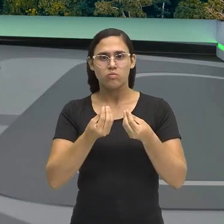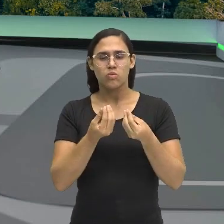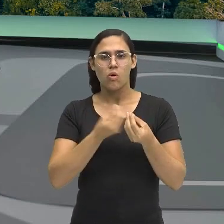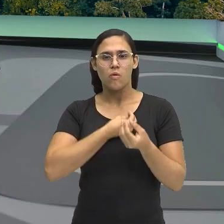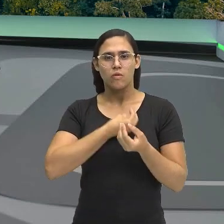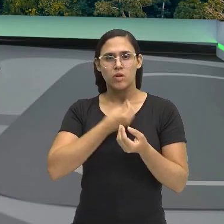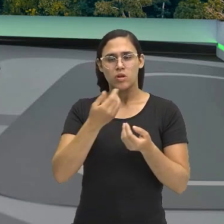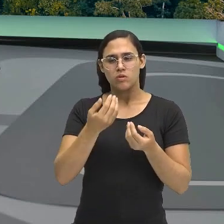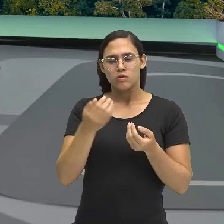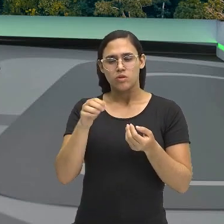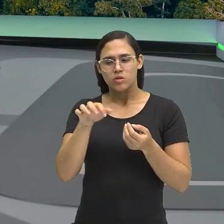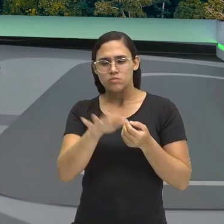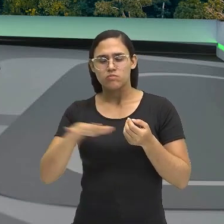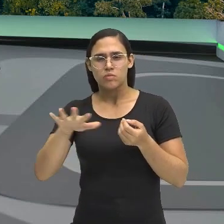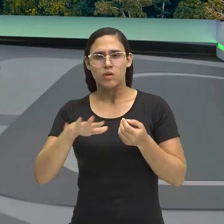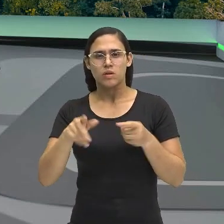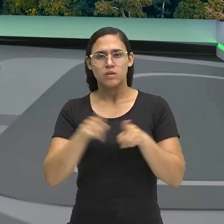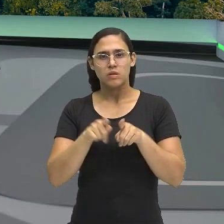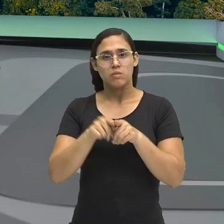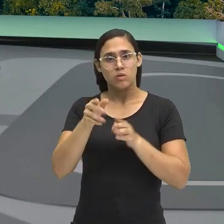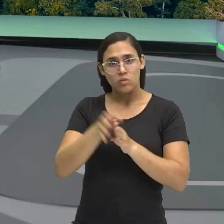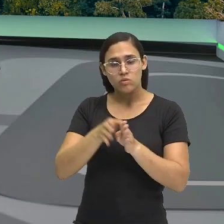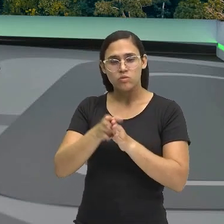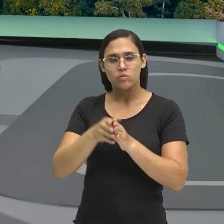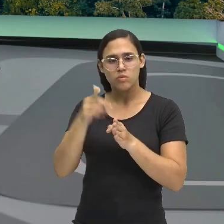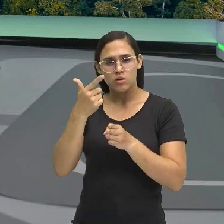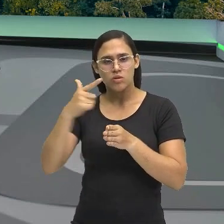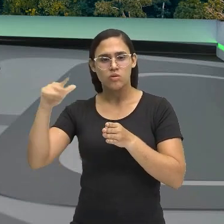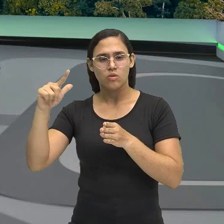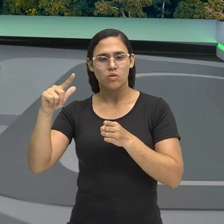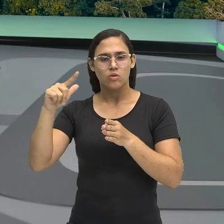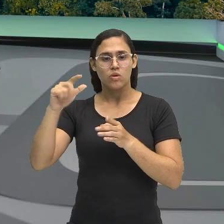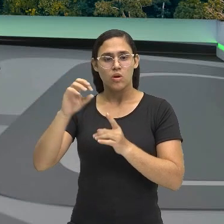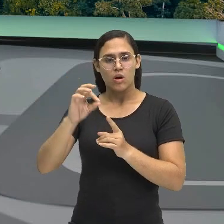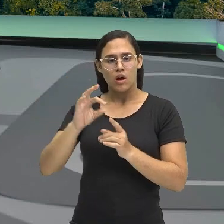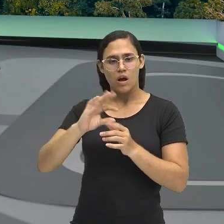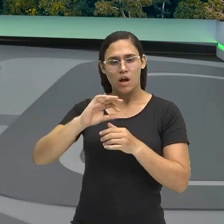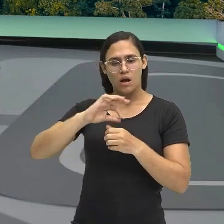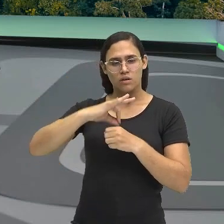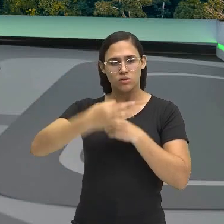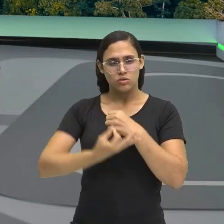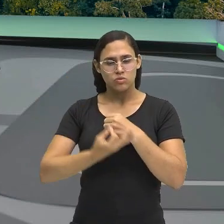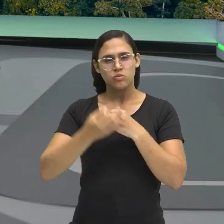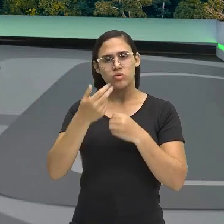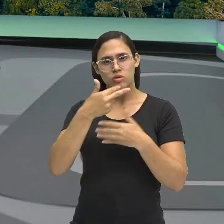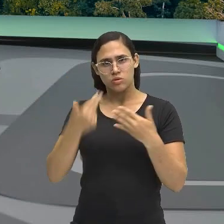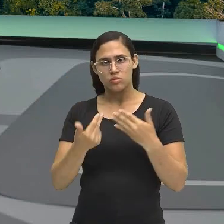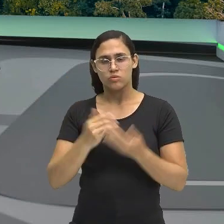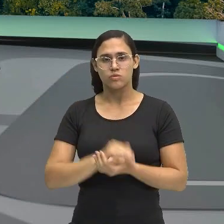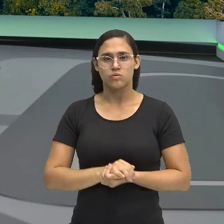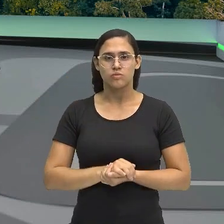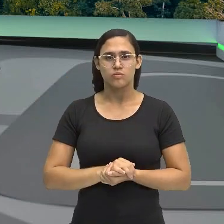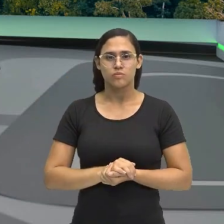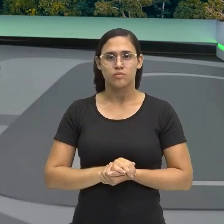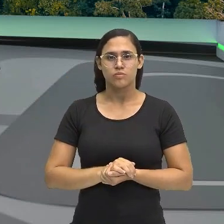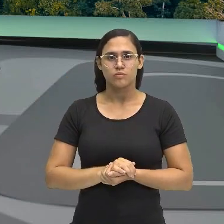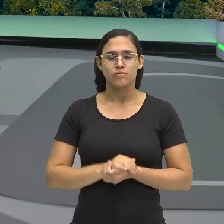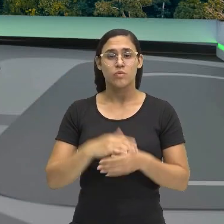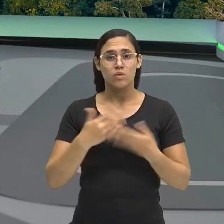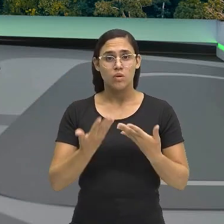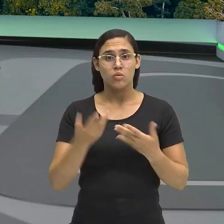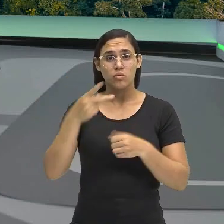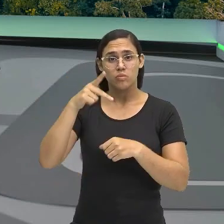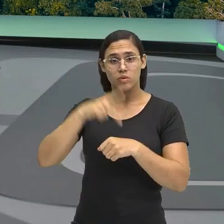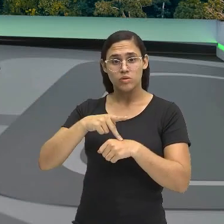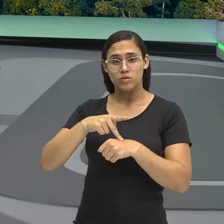solo, altitude, entre outros aspectos que vão determinar o tipo do bioma, tá? Então, no caso do nosso